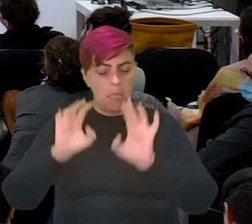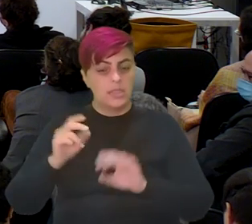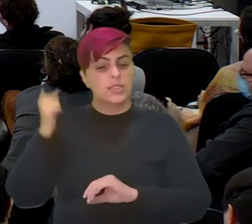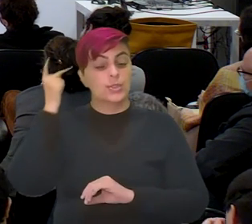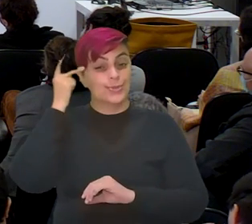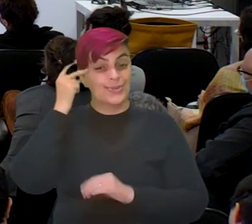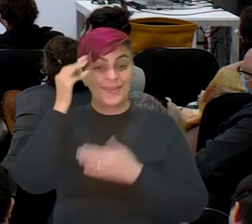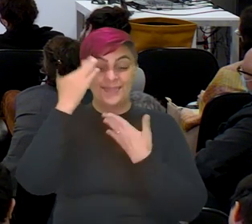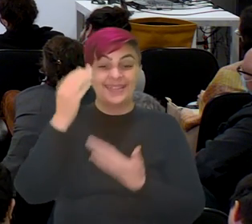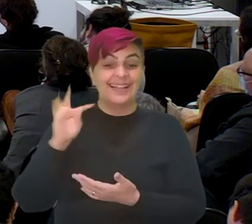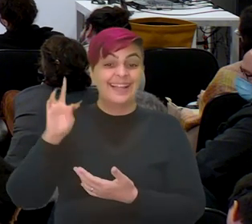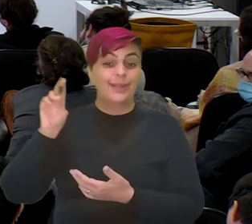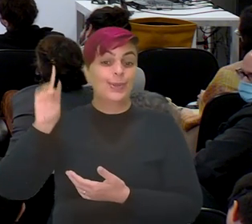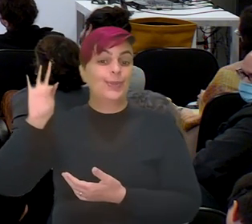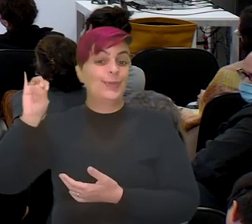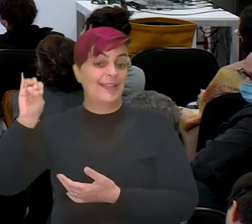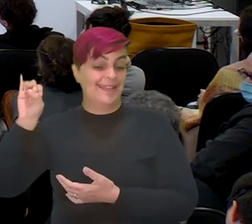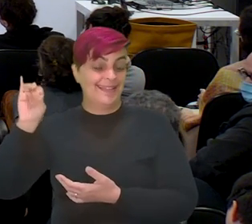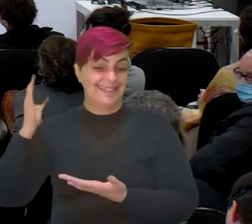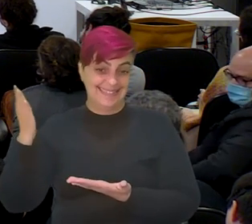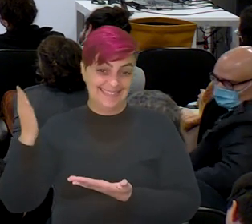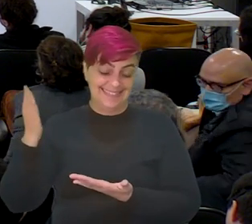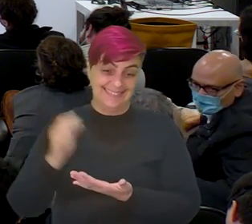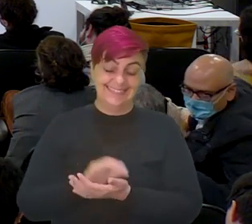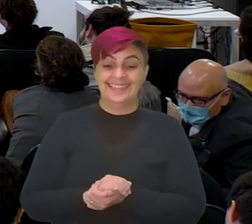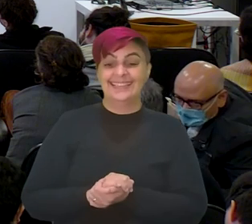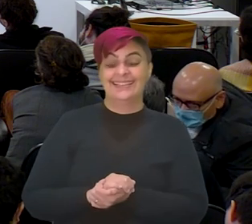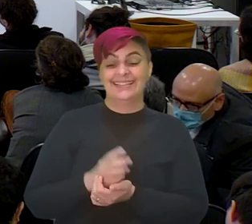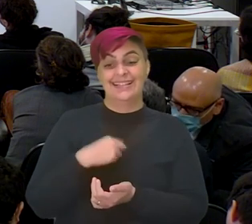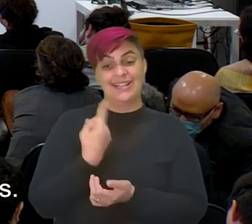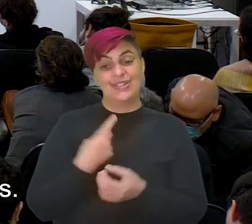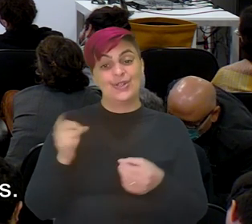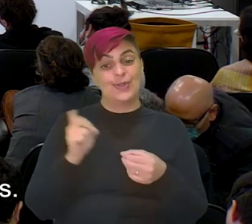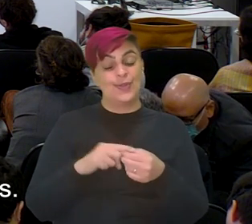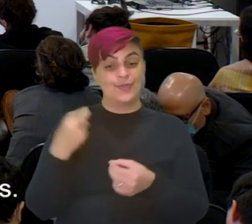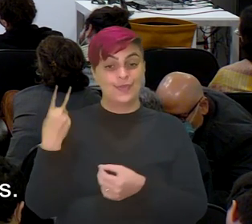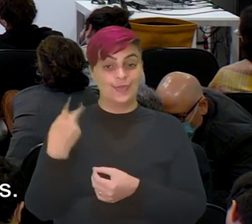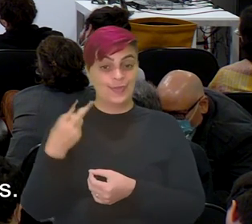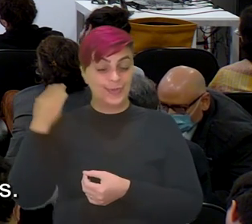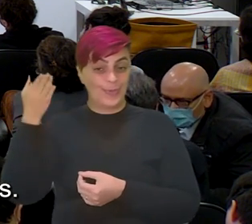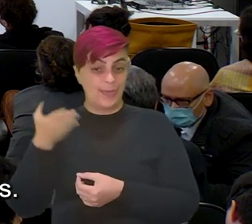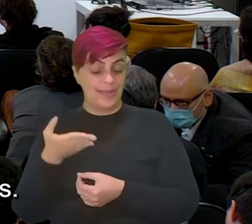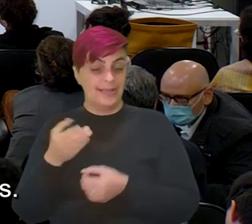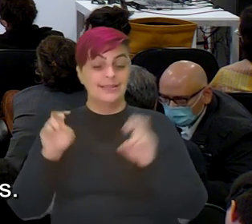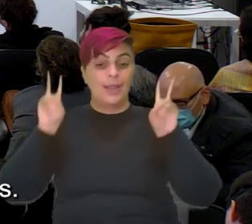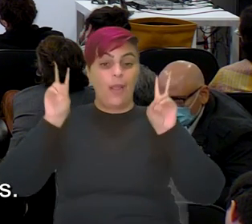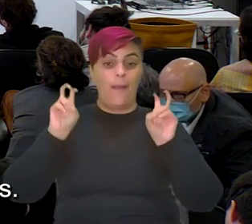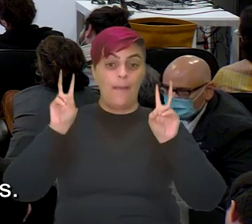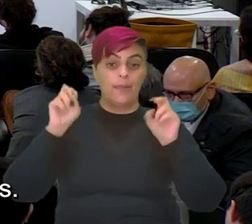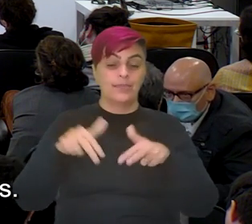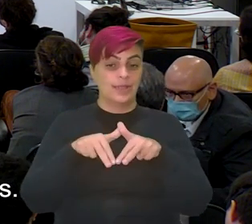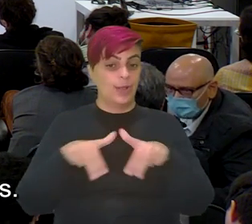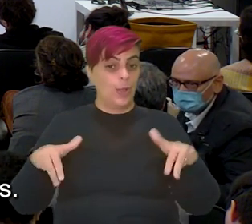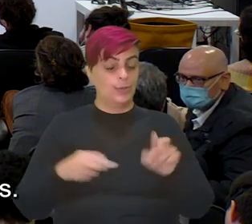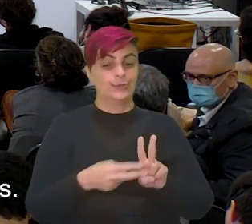Paulo. Obrigada a Tuti para facilitar. E a gente está de volta às 14h30 com a mesa